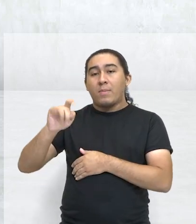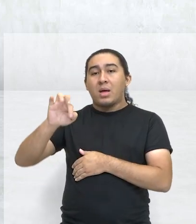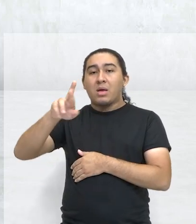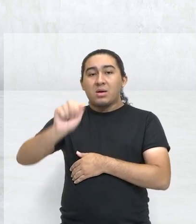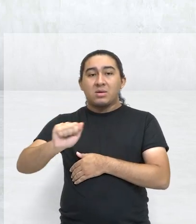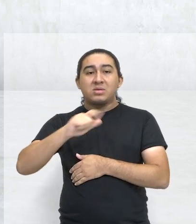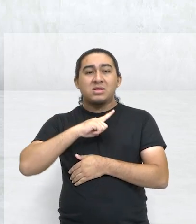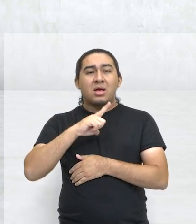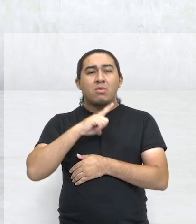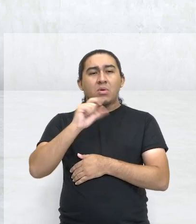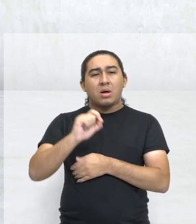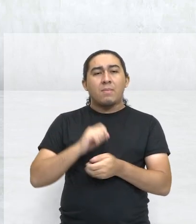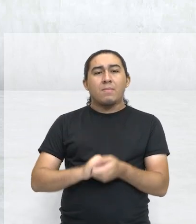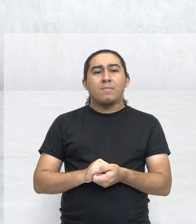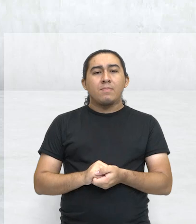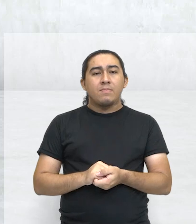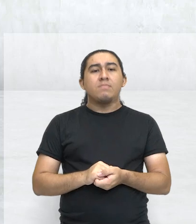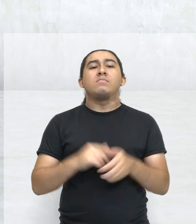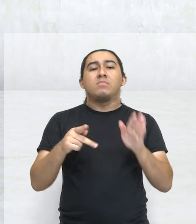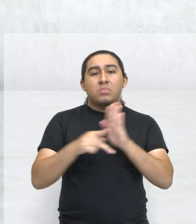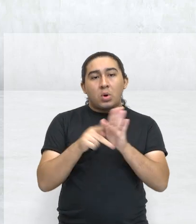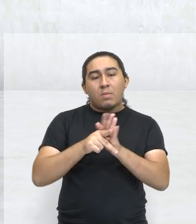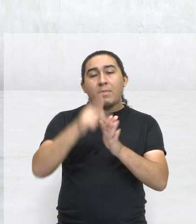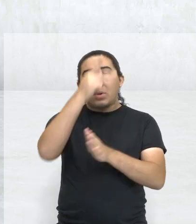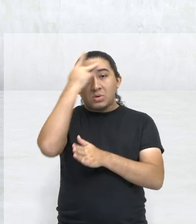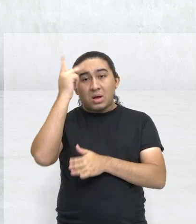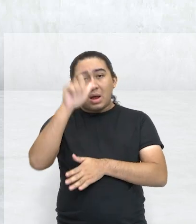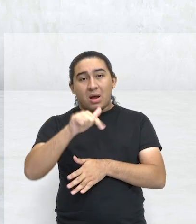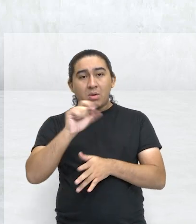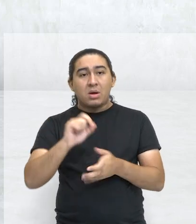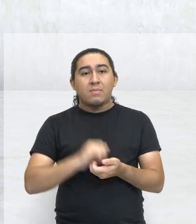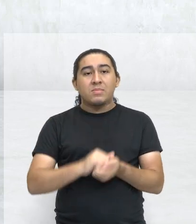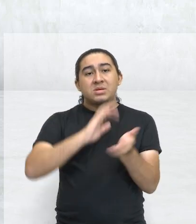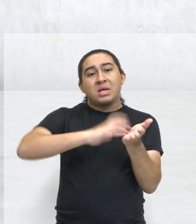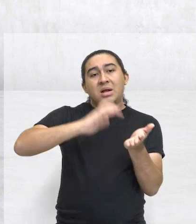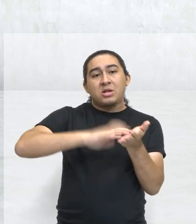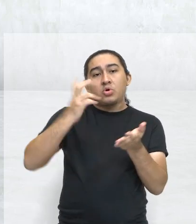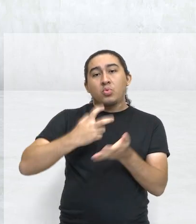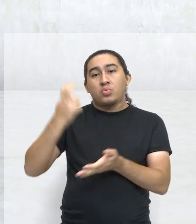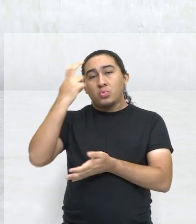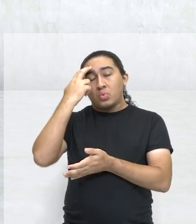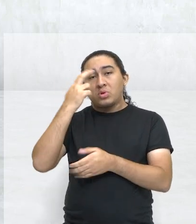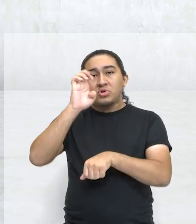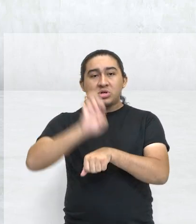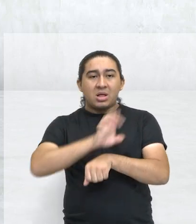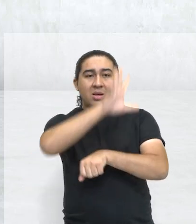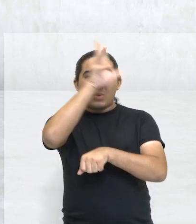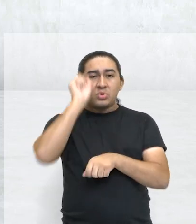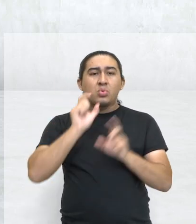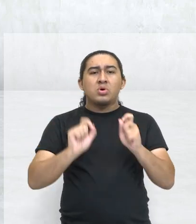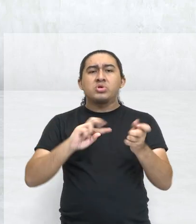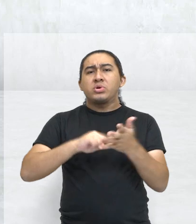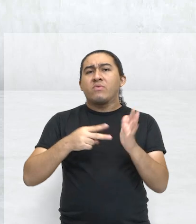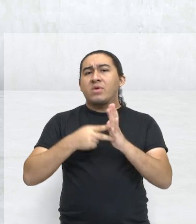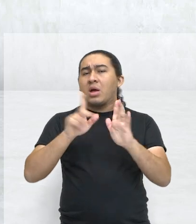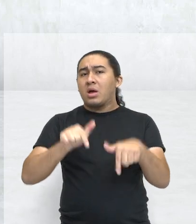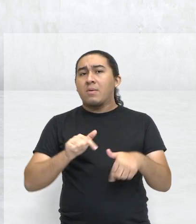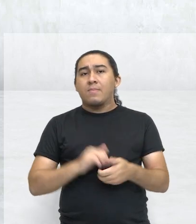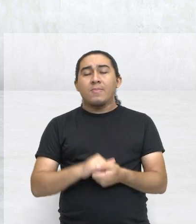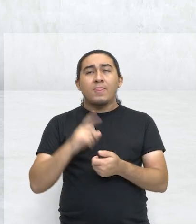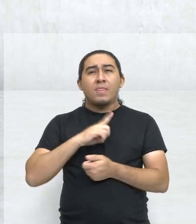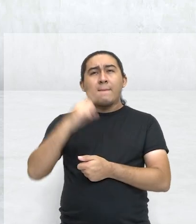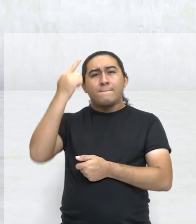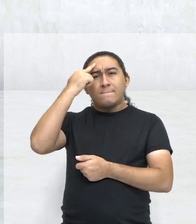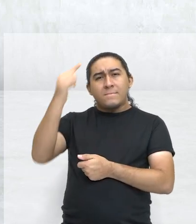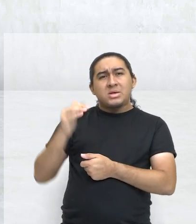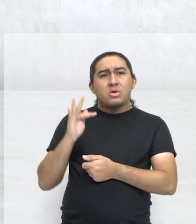nós falamos, ele teve um declínio, mas depois restaurou, certo? E o Festival de Ópera teve